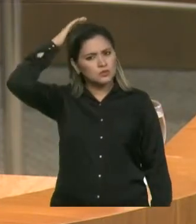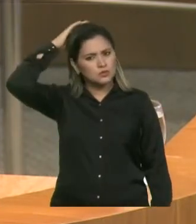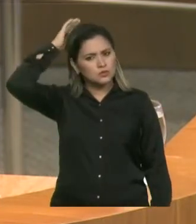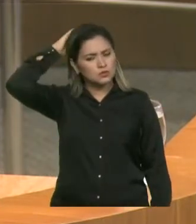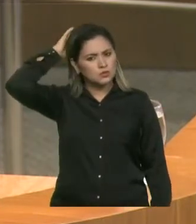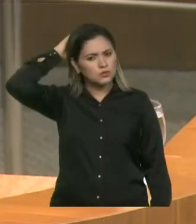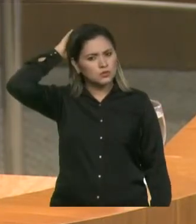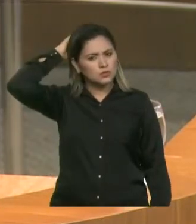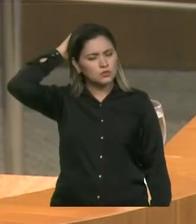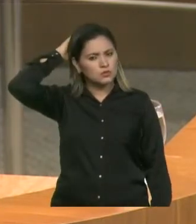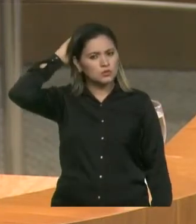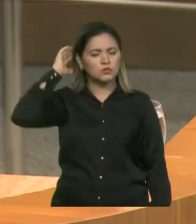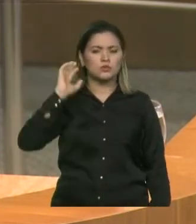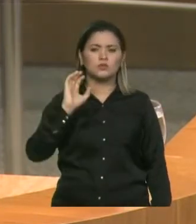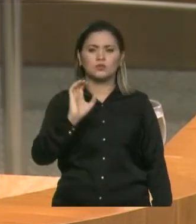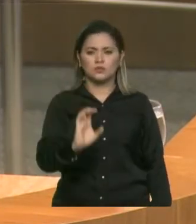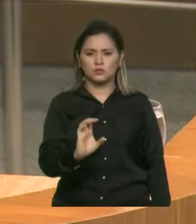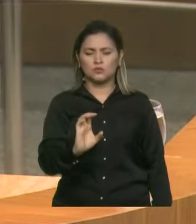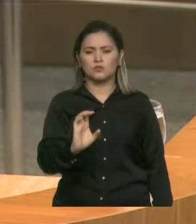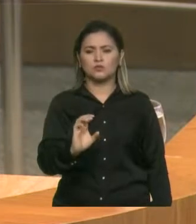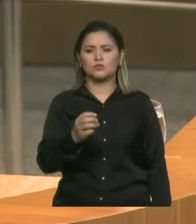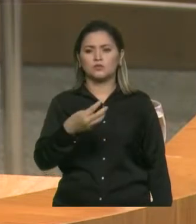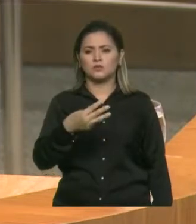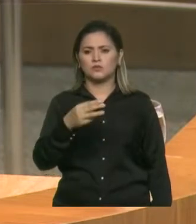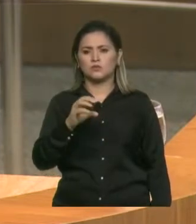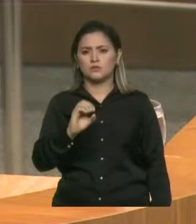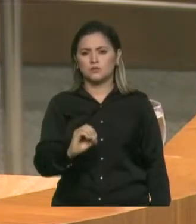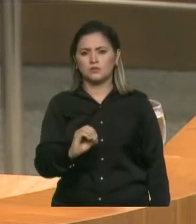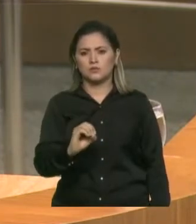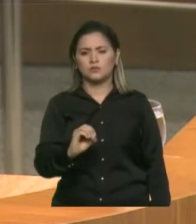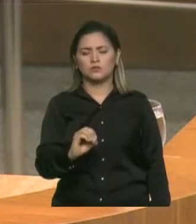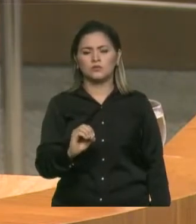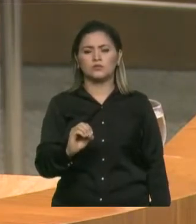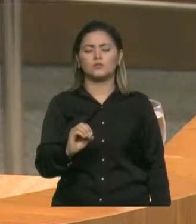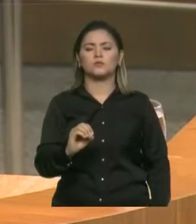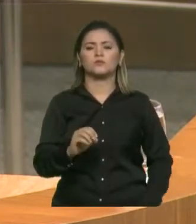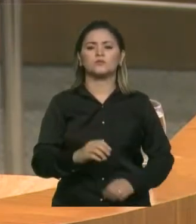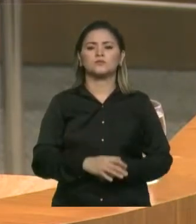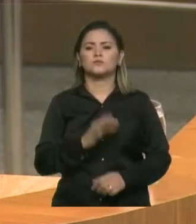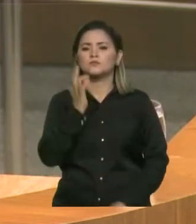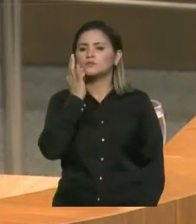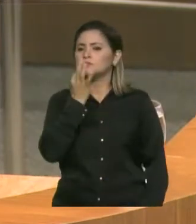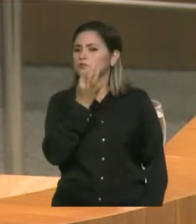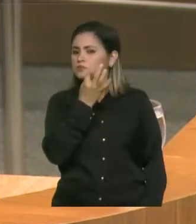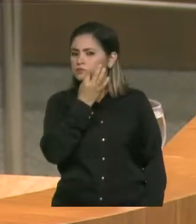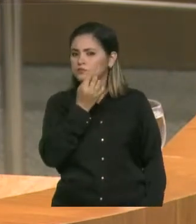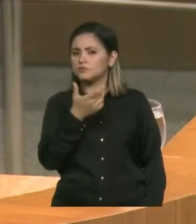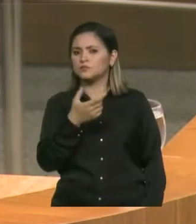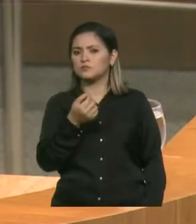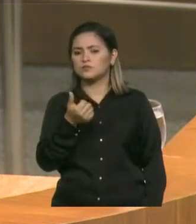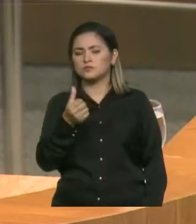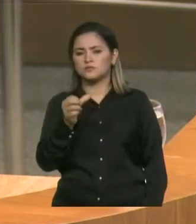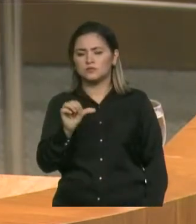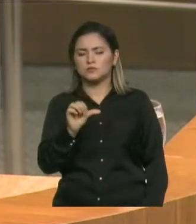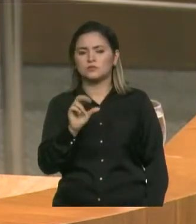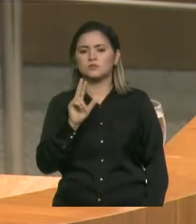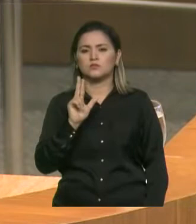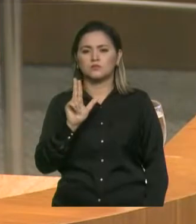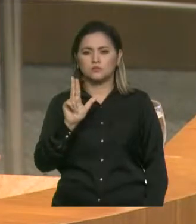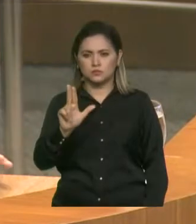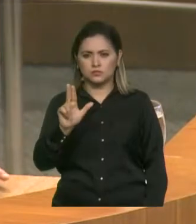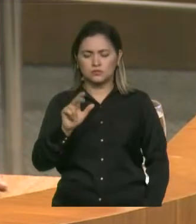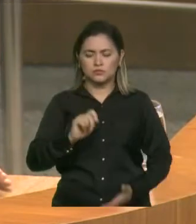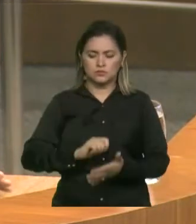30/9/2019. Luiz Inácio Lula da Silva. Para concluir de vez, senhor presidente, eu quero dizer mais uma